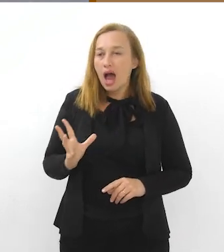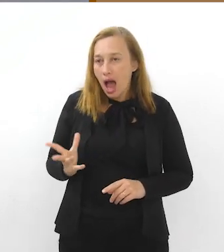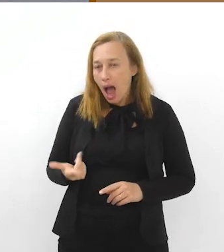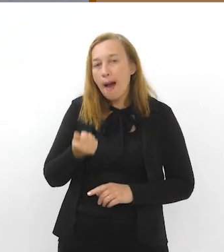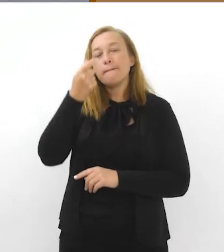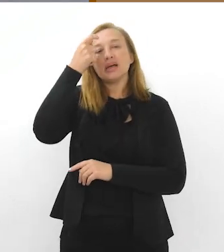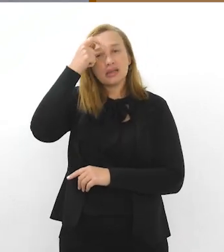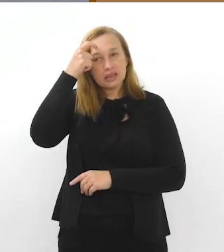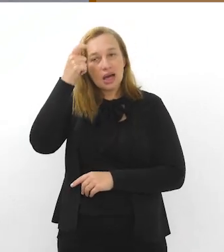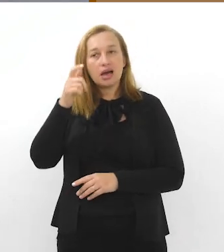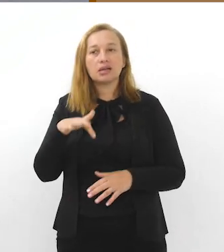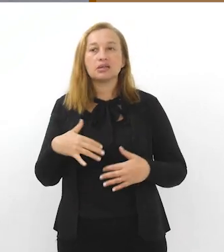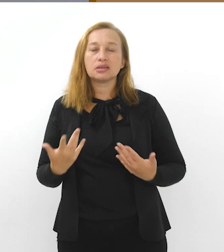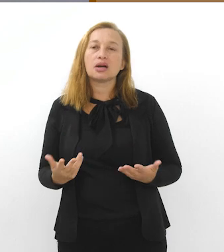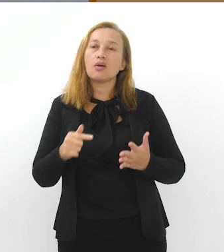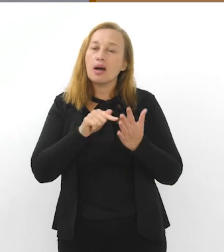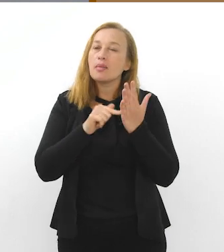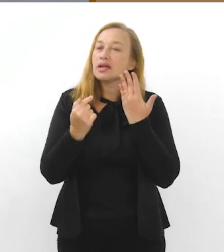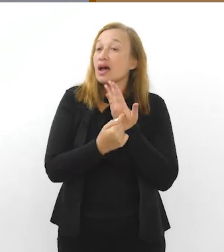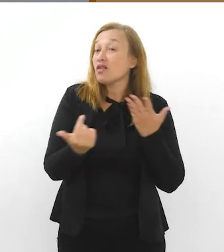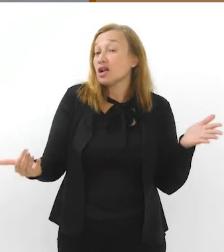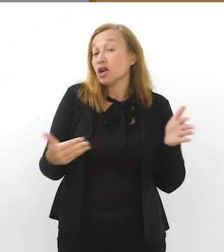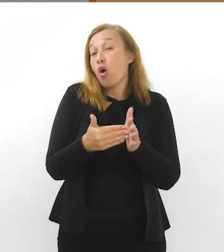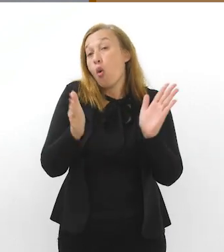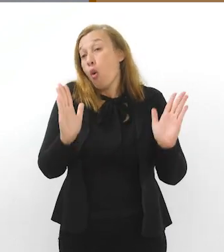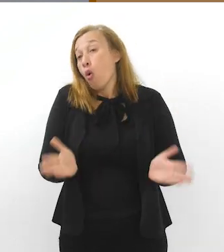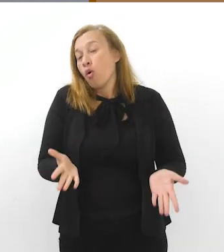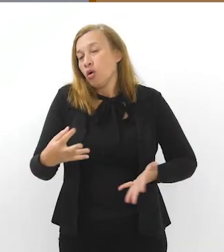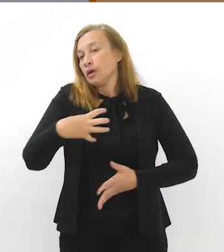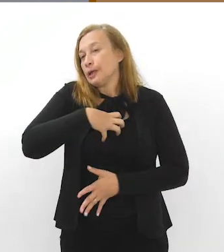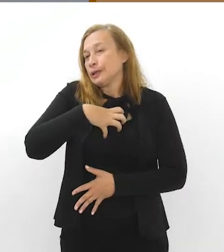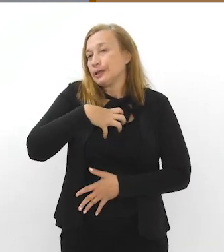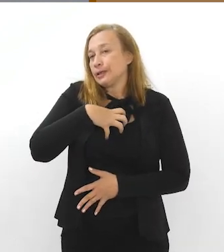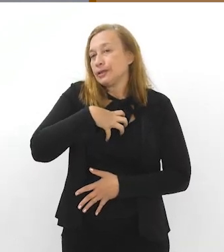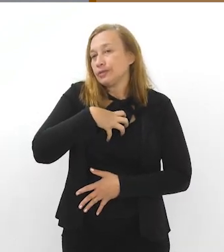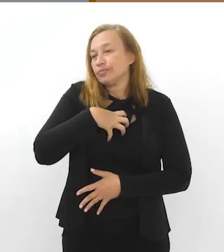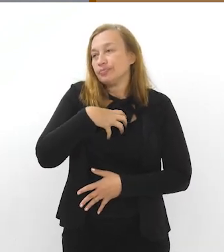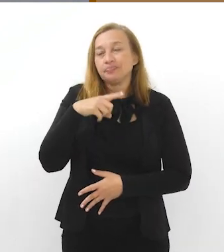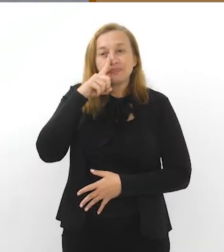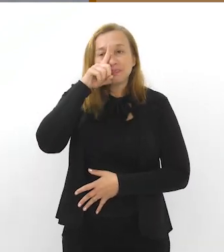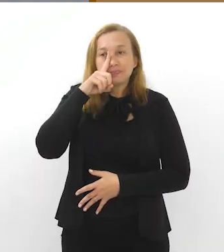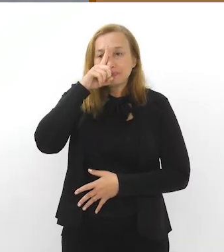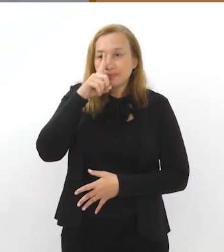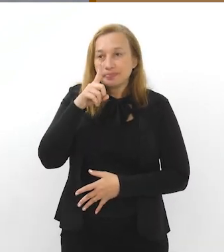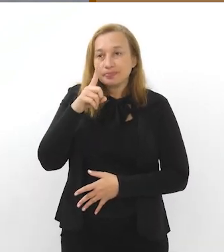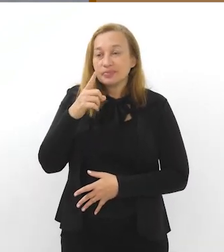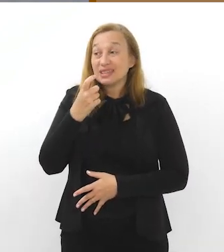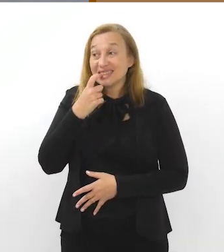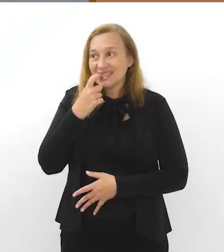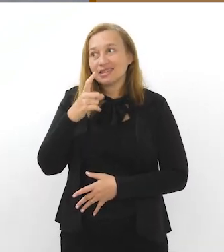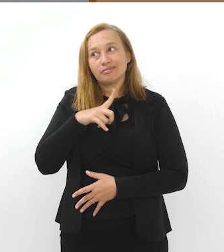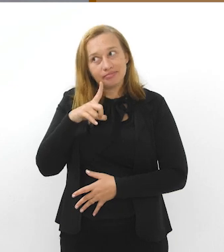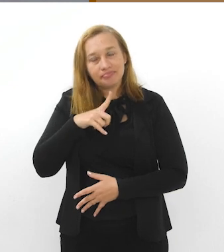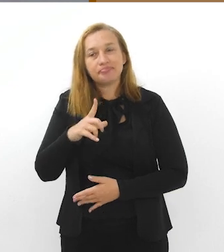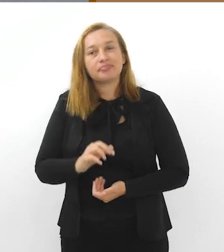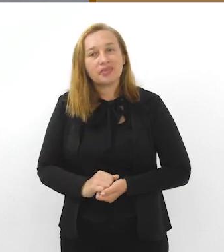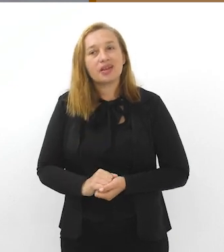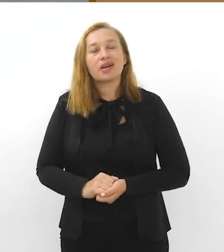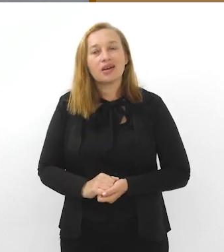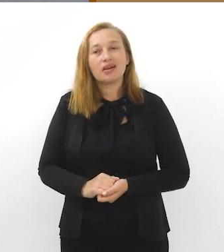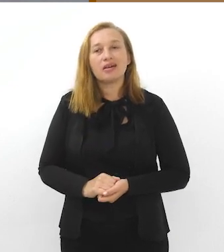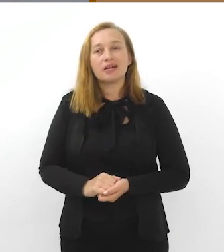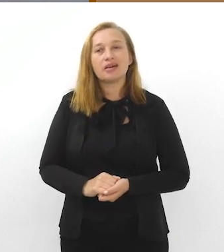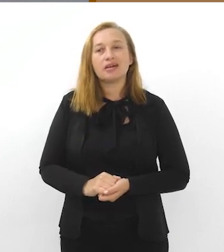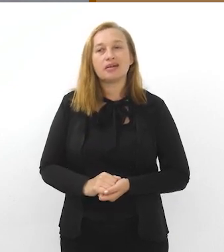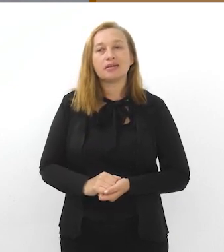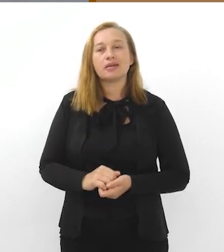deu habilidades, né? Isso para mim é uma metáfora até hoje. Quando eu estou me sentindo assim meio em perigo, eu tenho dente. Então, o